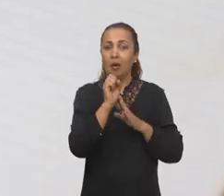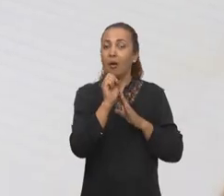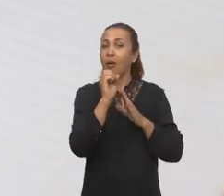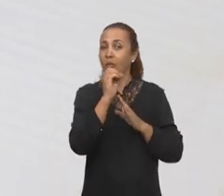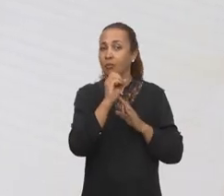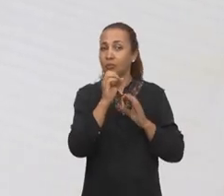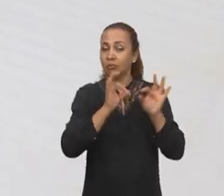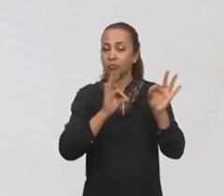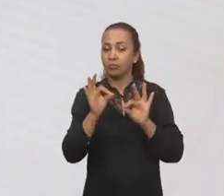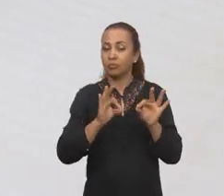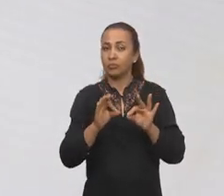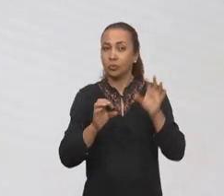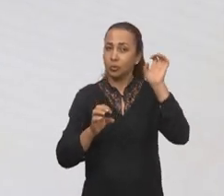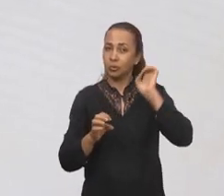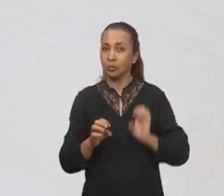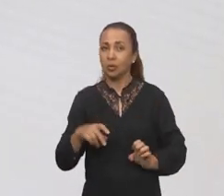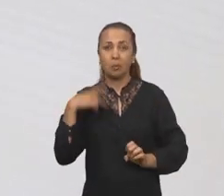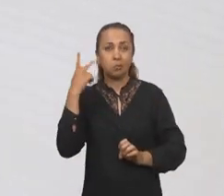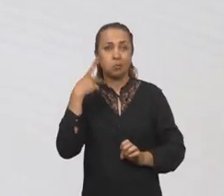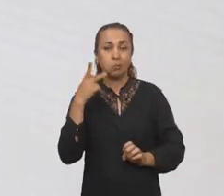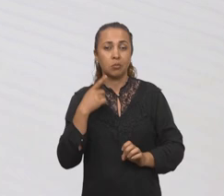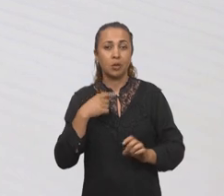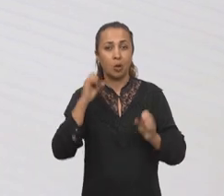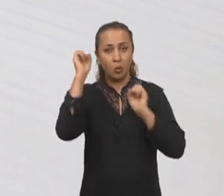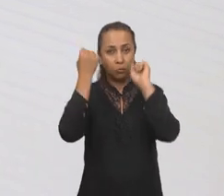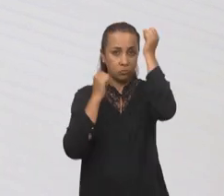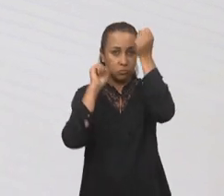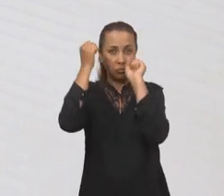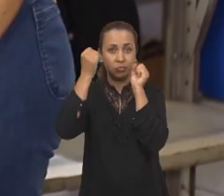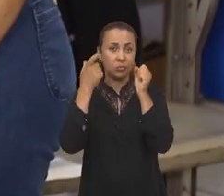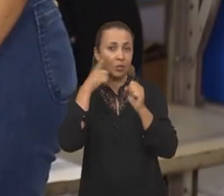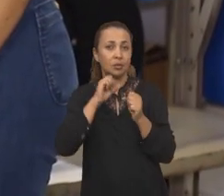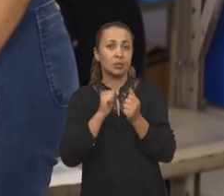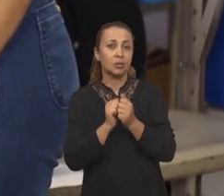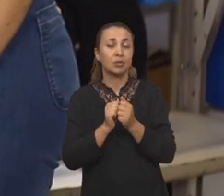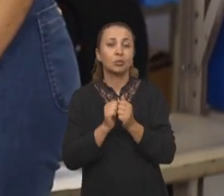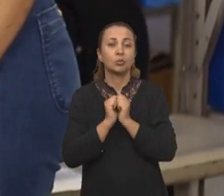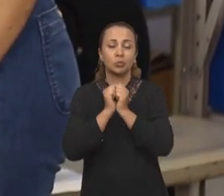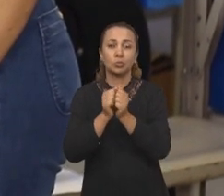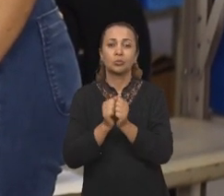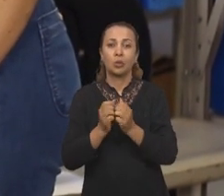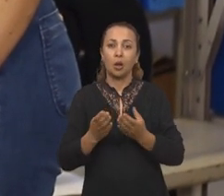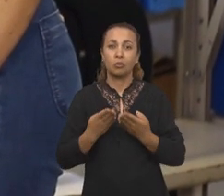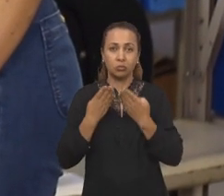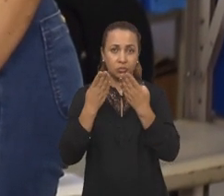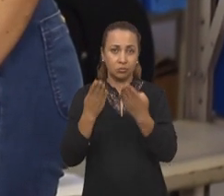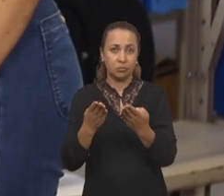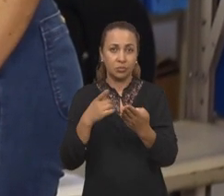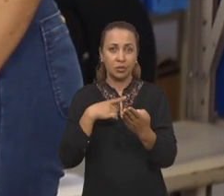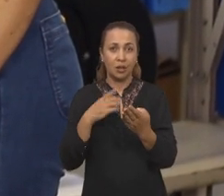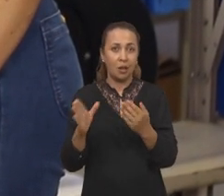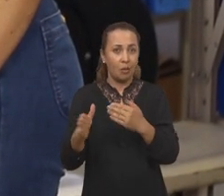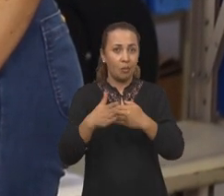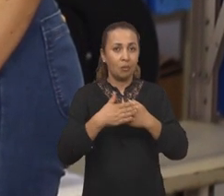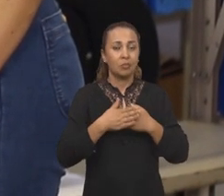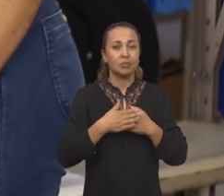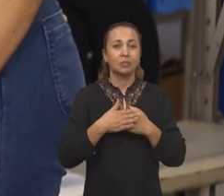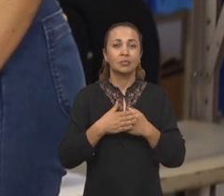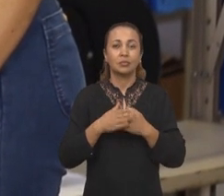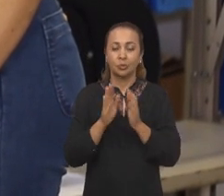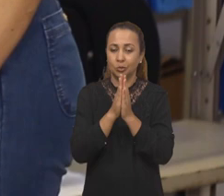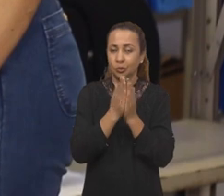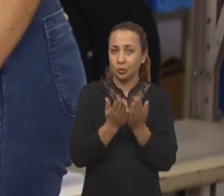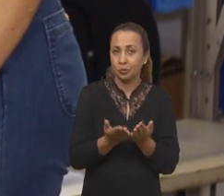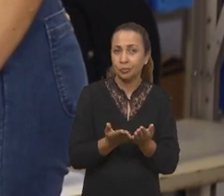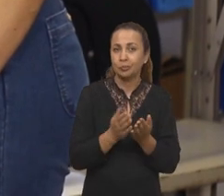política Operária né que a gente conseguiu e ela já doação e hoje tem a guarda desse material